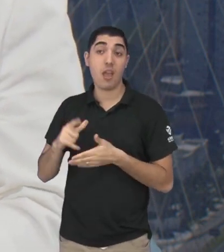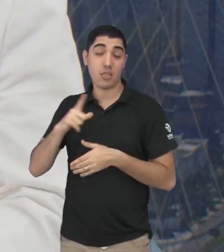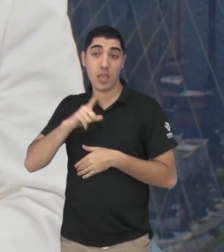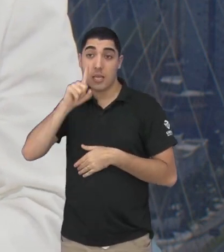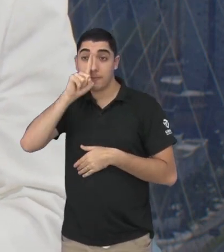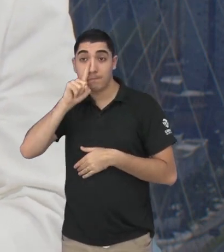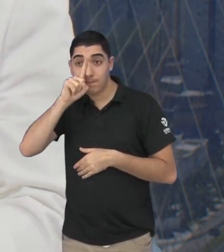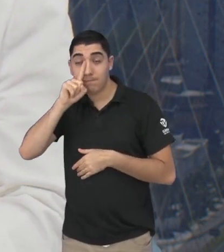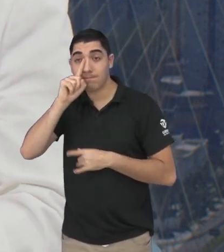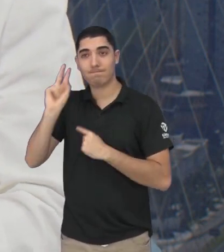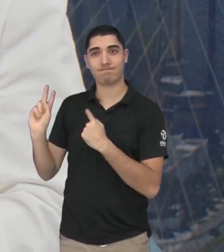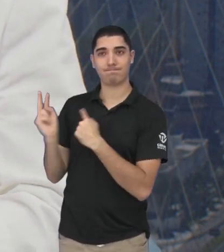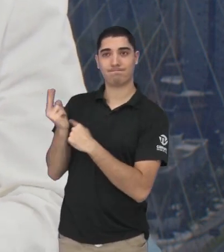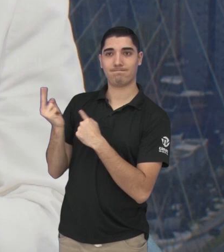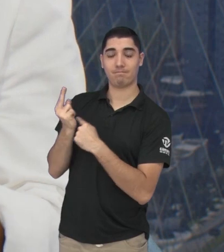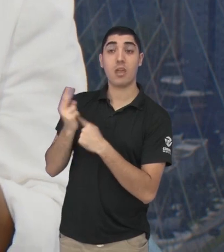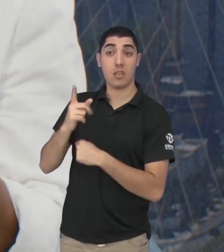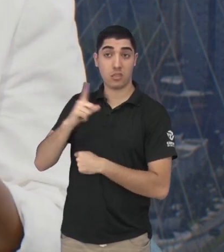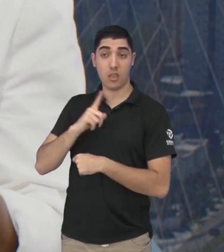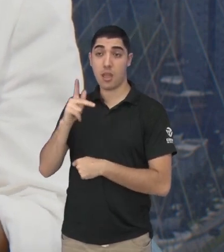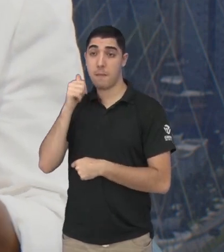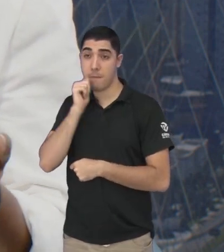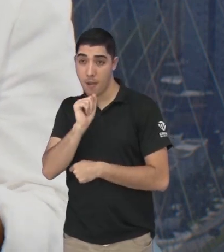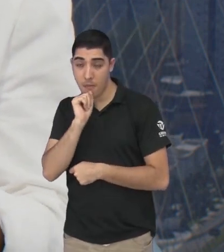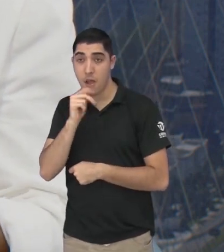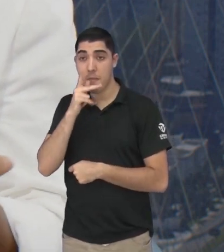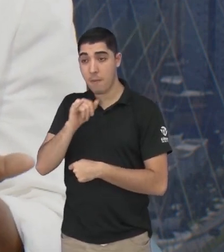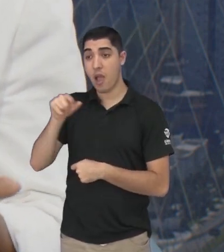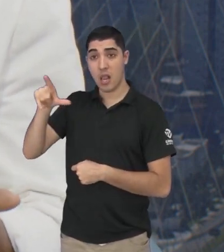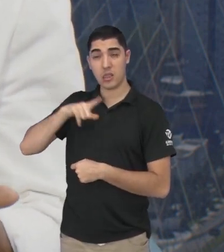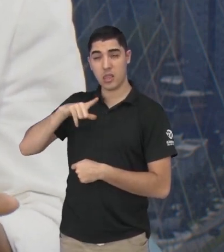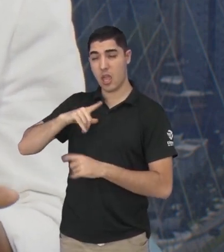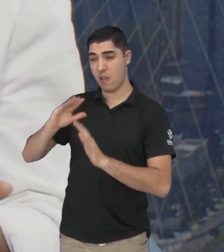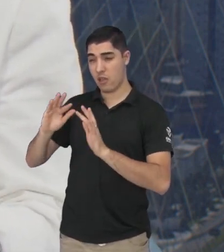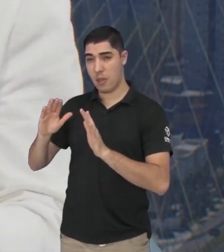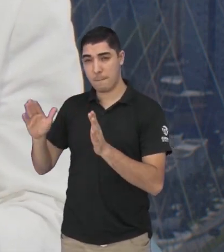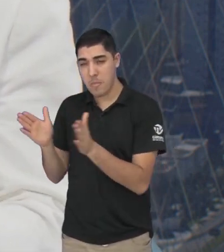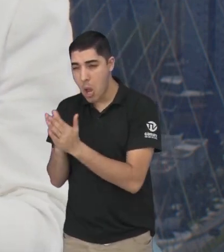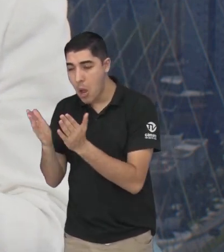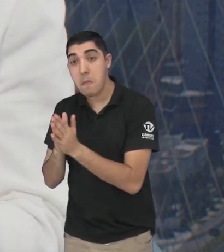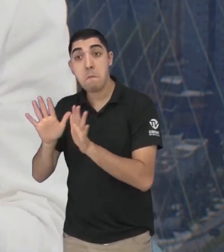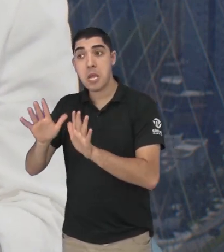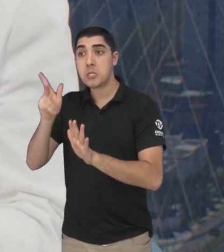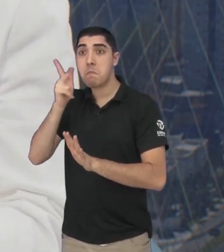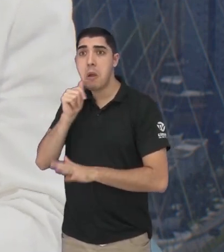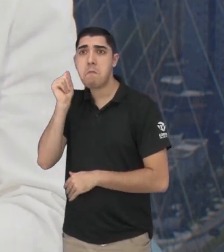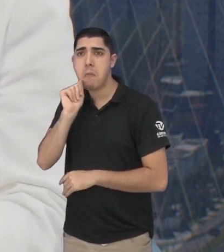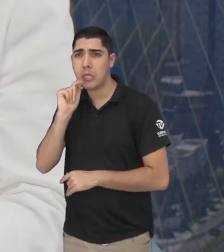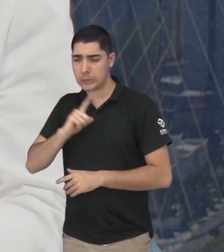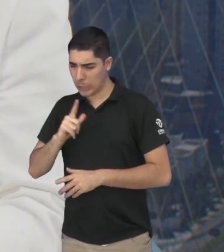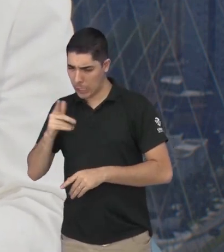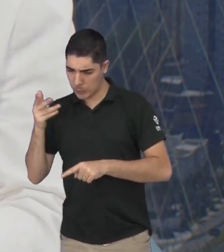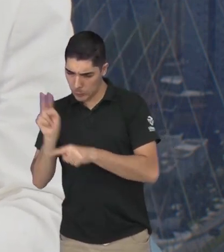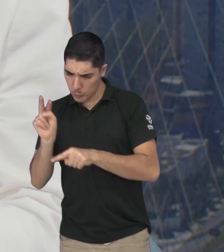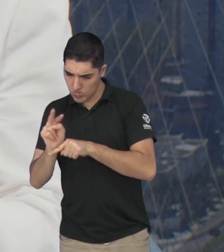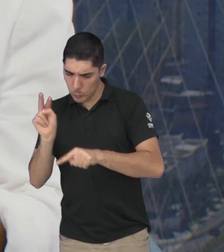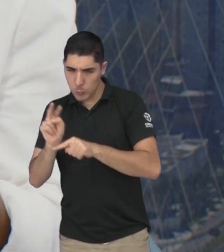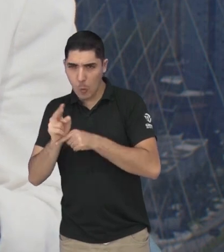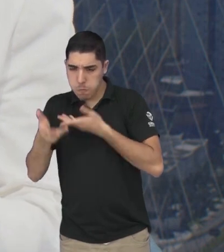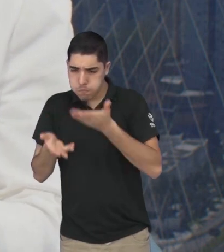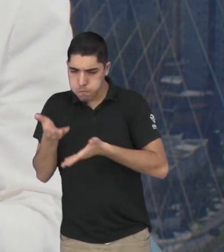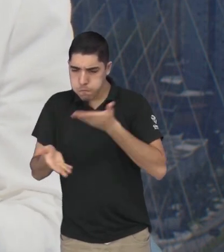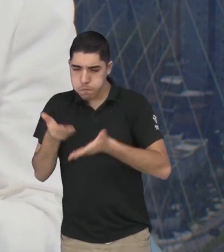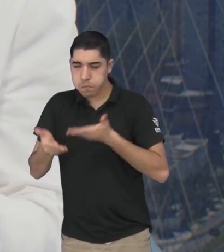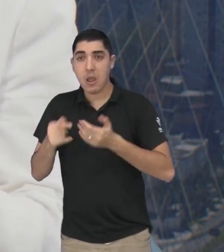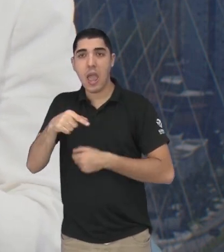e proteção. Às vezes tem mães que moram em situações tão vulneráveis, mas ela dá tanto fator de proteção para essa